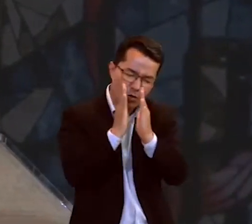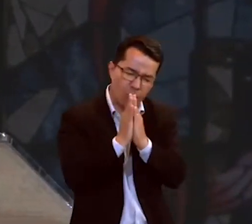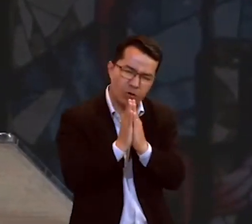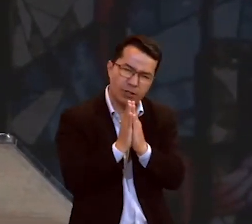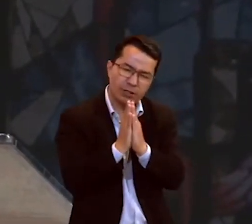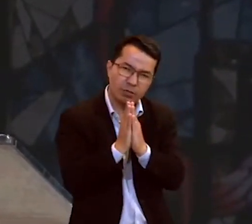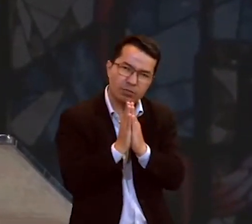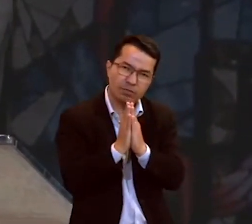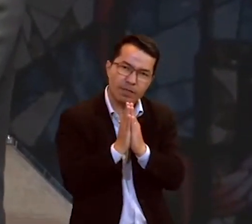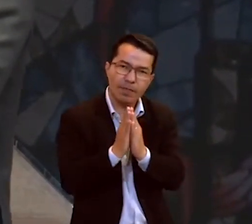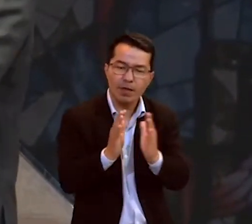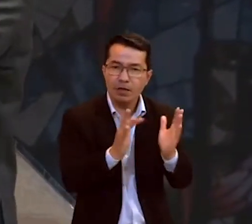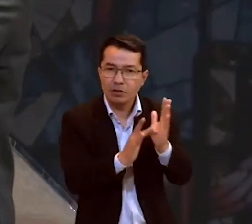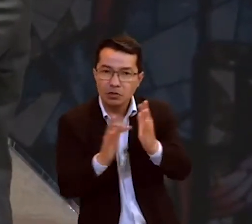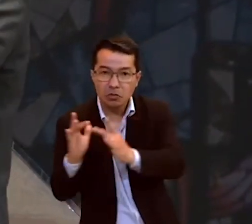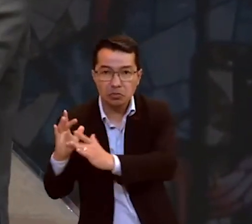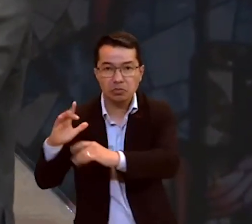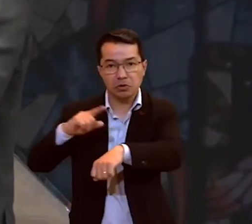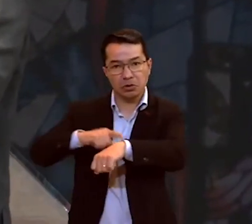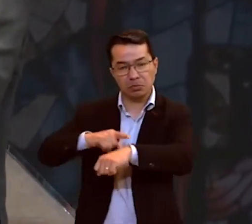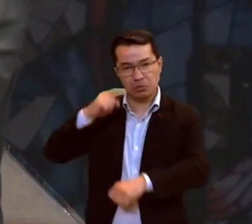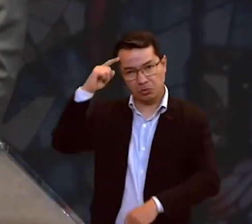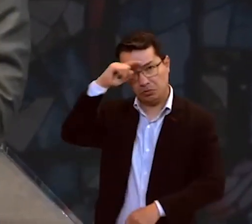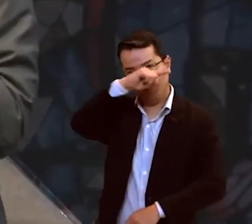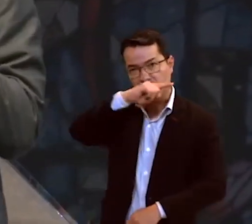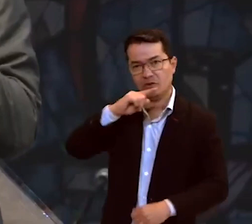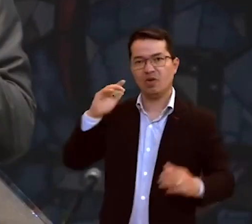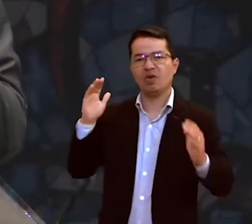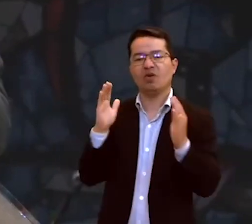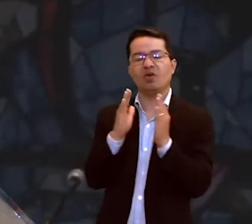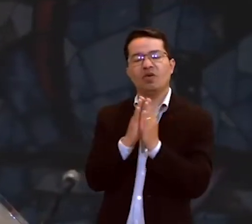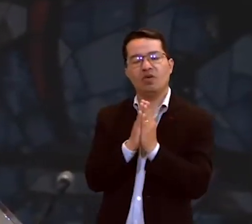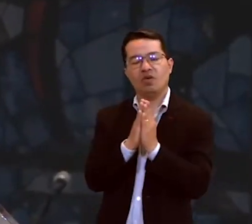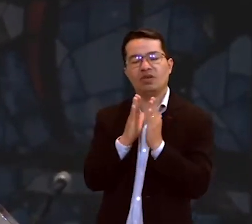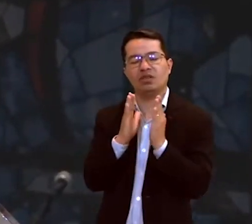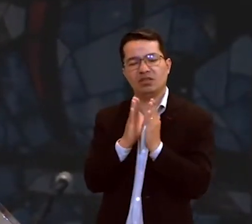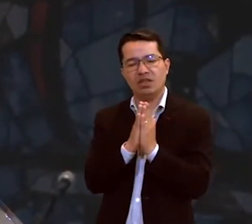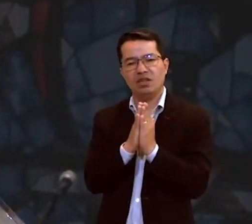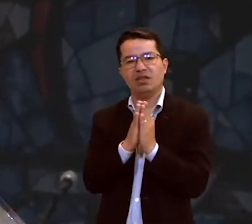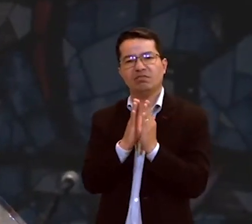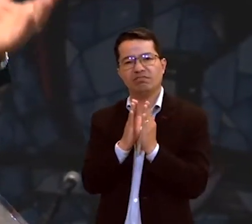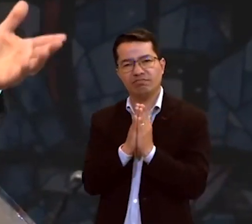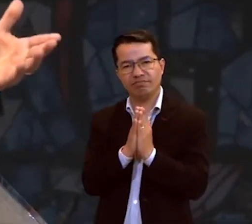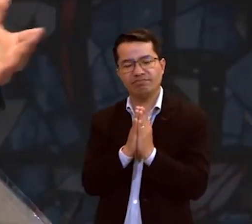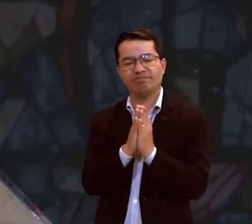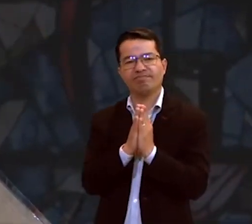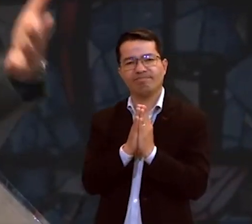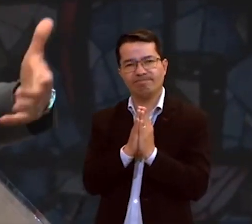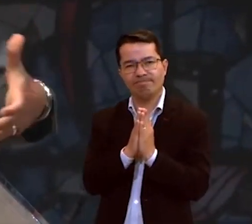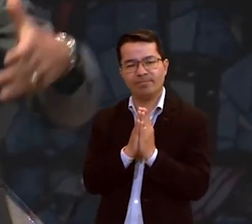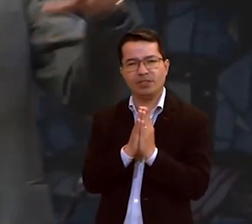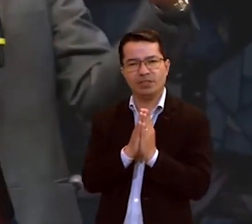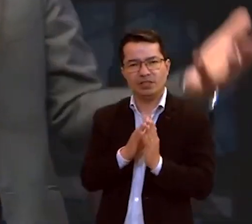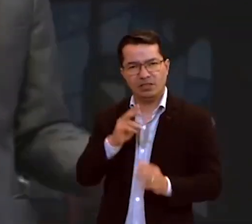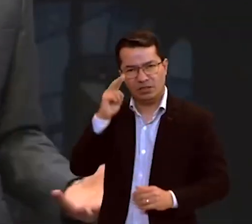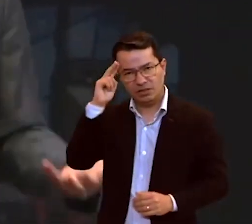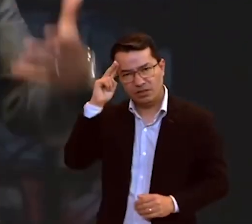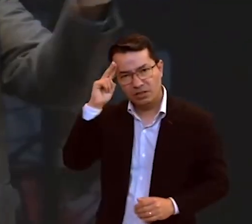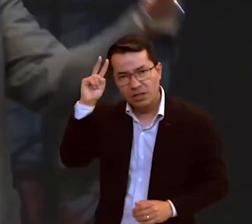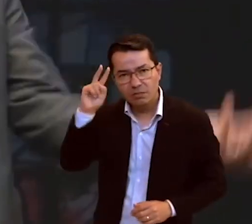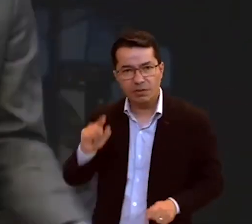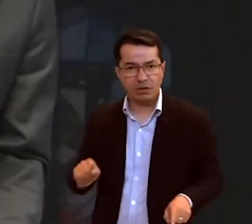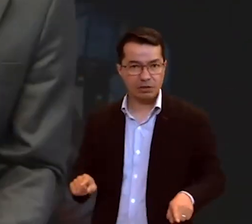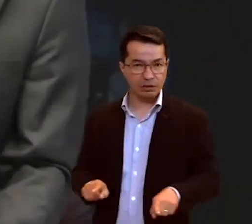orou. No momento mais difícil, ele buscou a Deus em oração. A gente vai ver que Neemias, ao receber